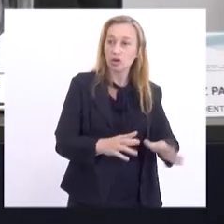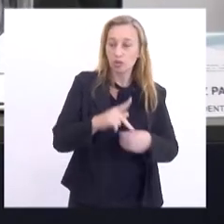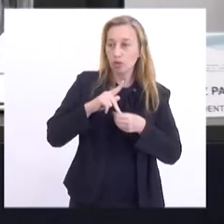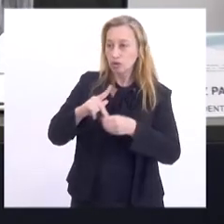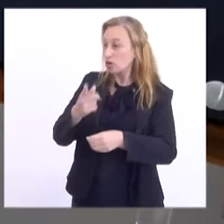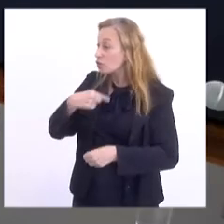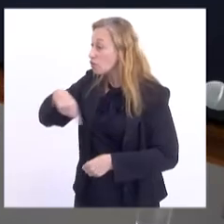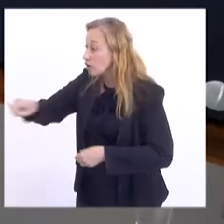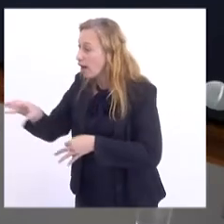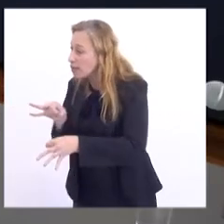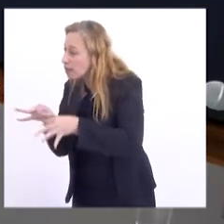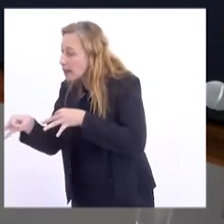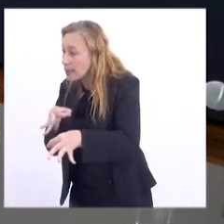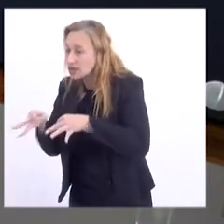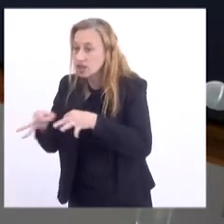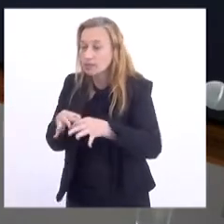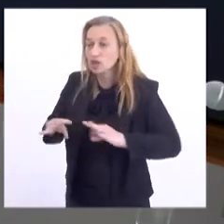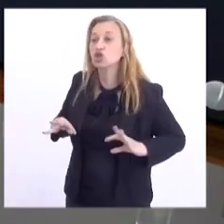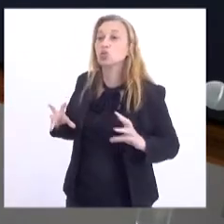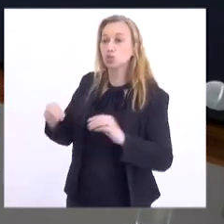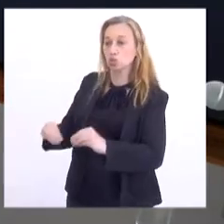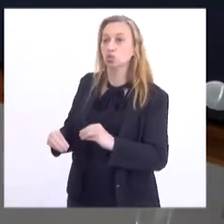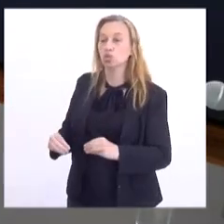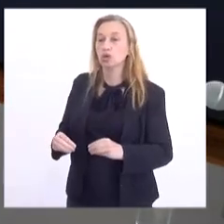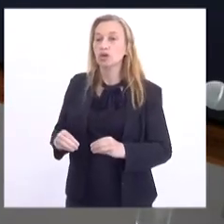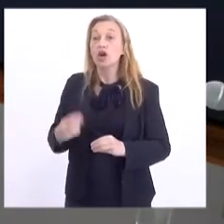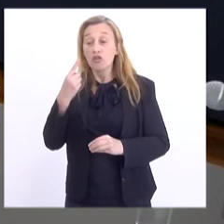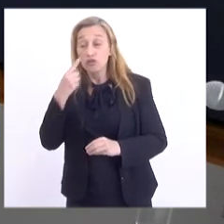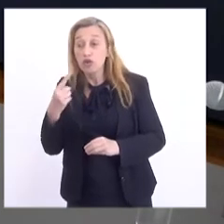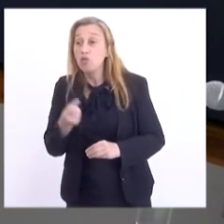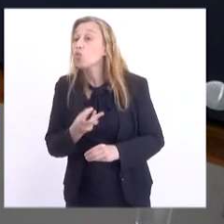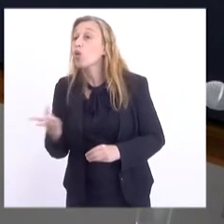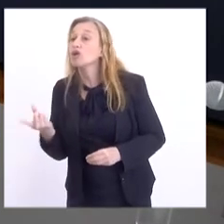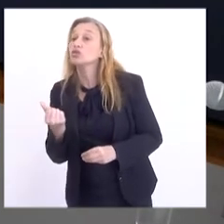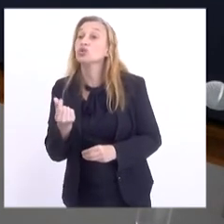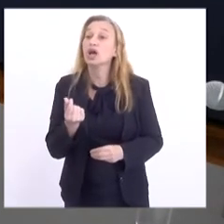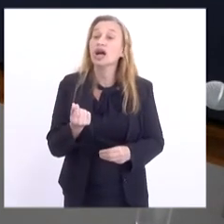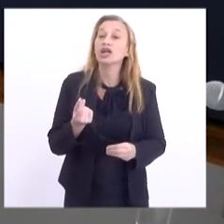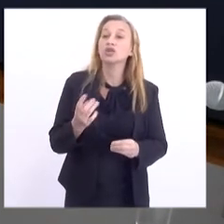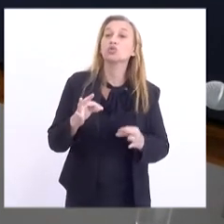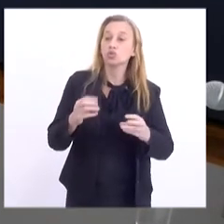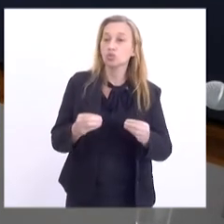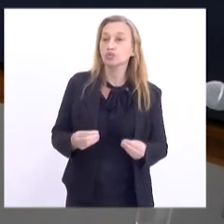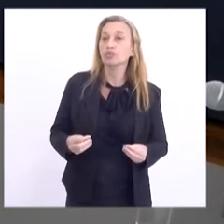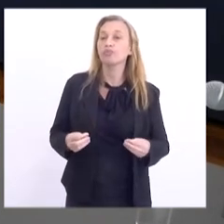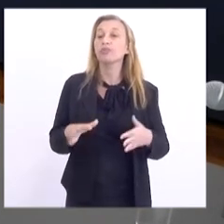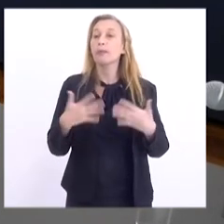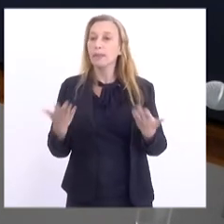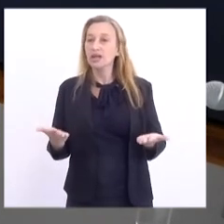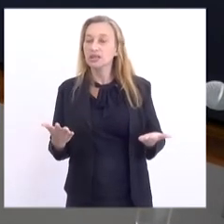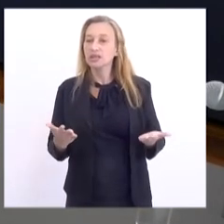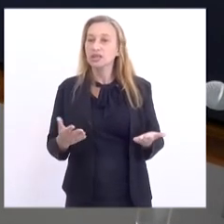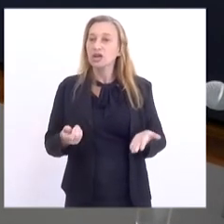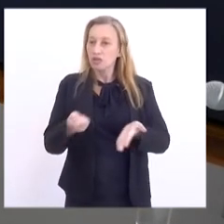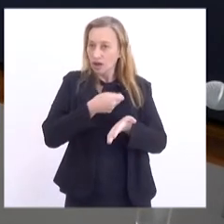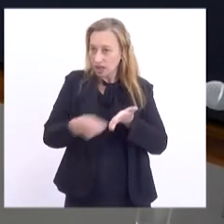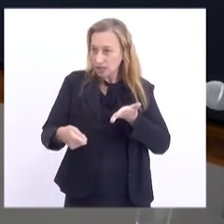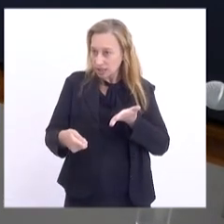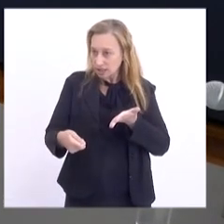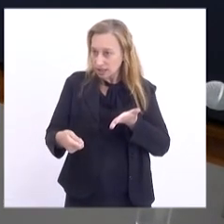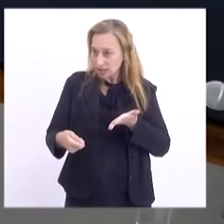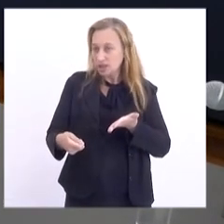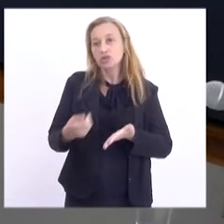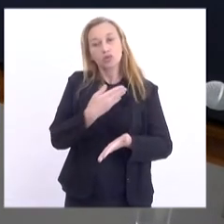procurador foi lá no planejamento não tiver que viu Quanto vai custar babão mas só a caneta do